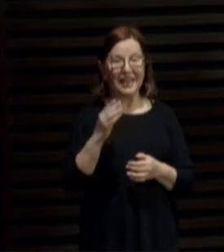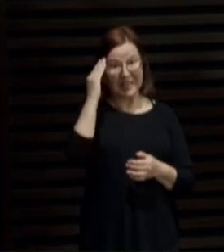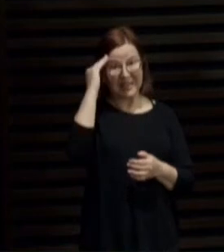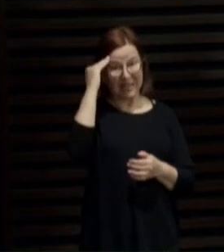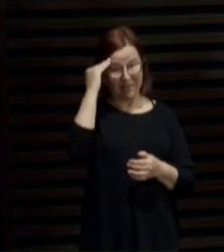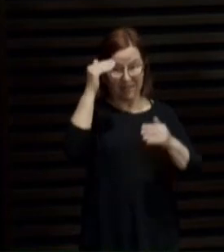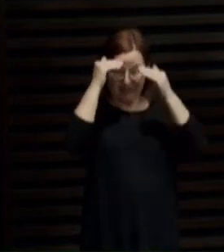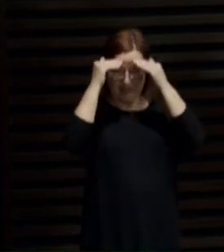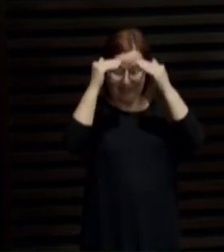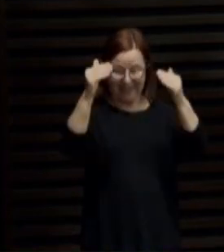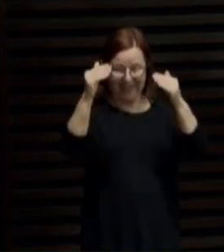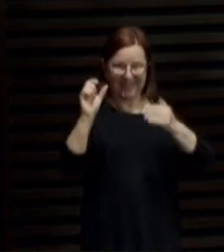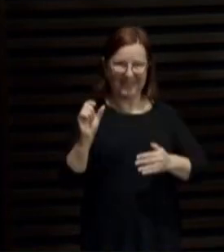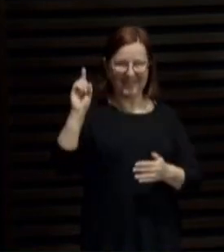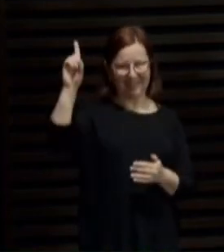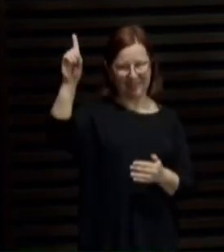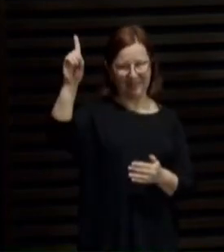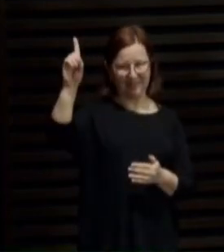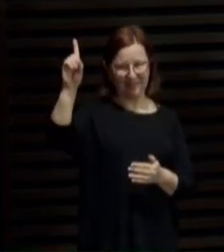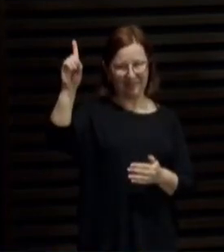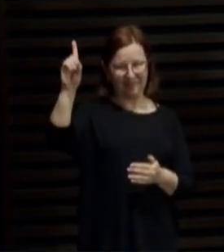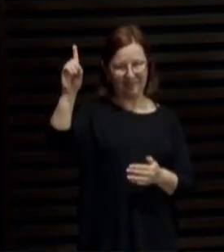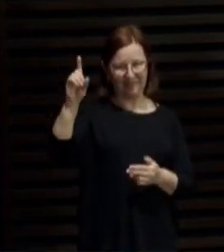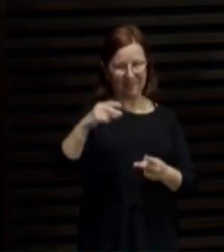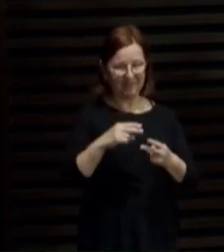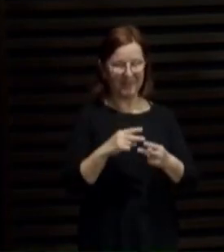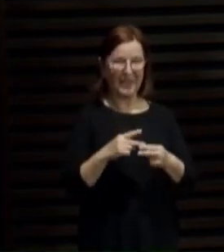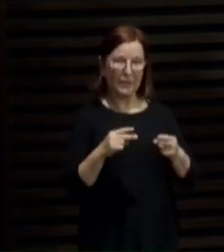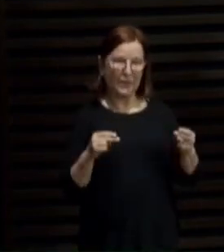Isto é disciplina. É coisa para discípulo.